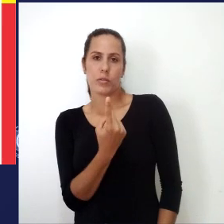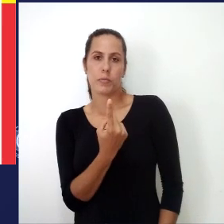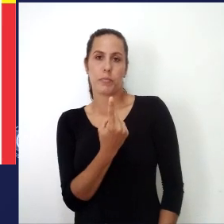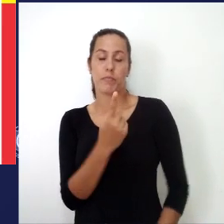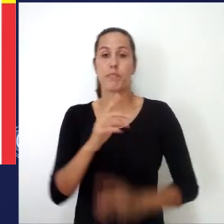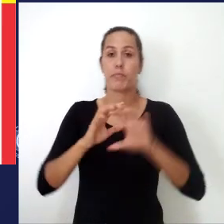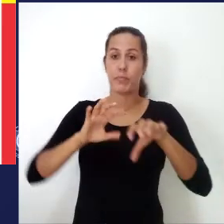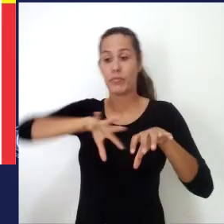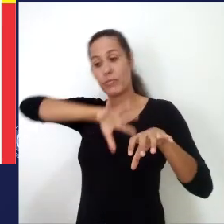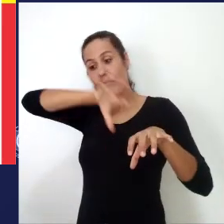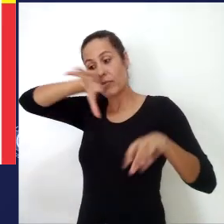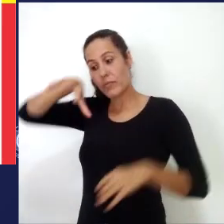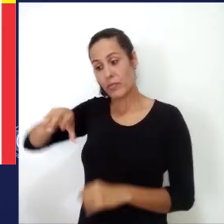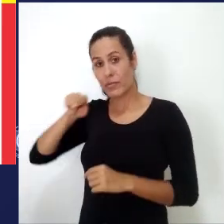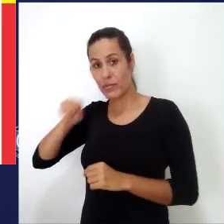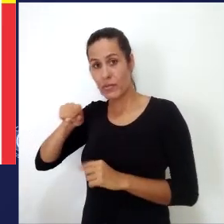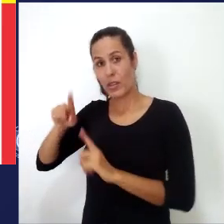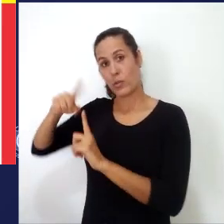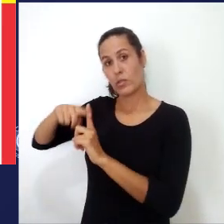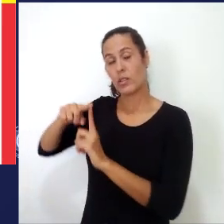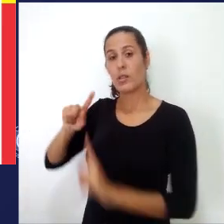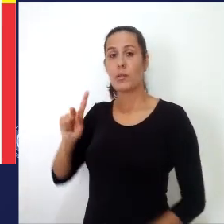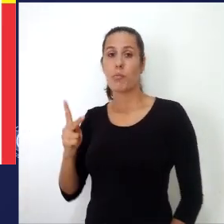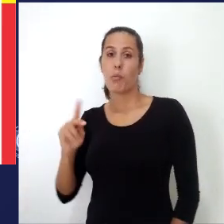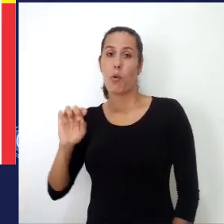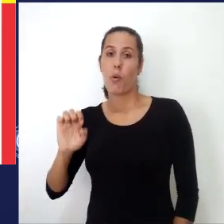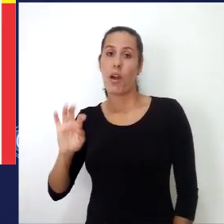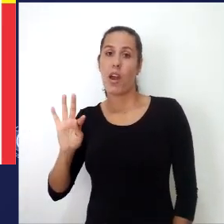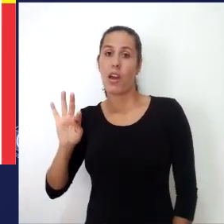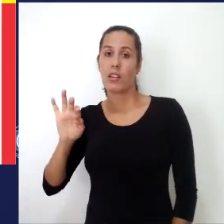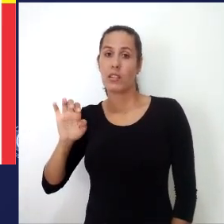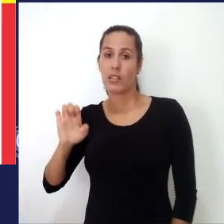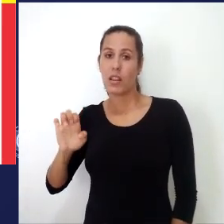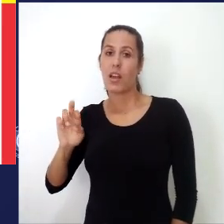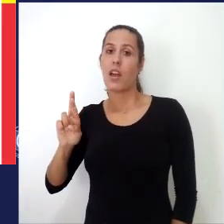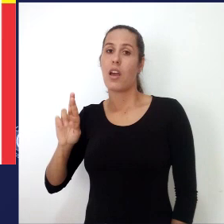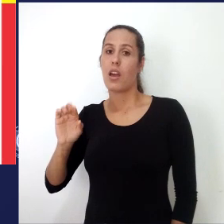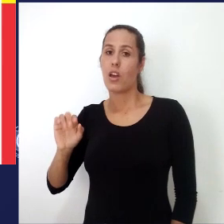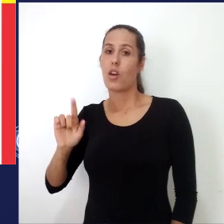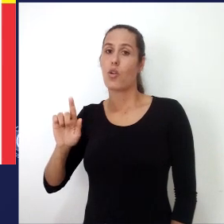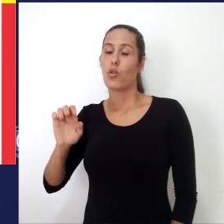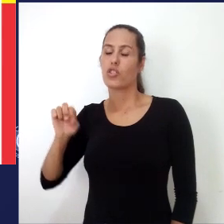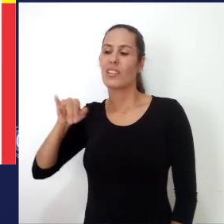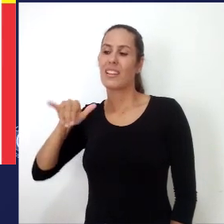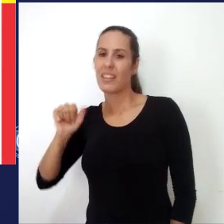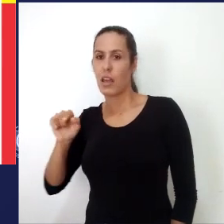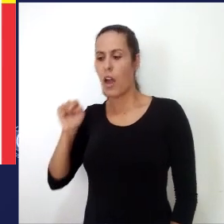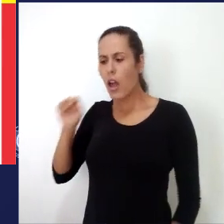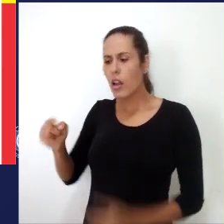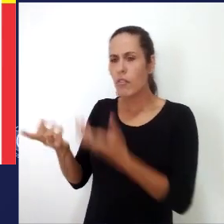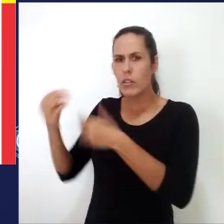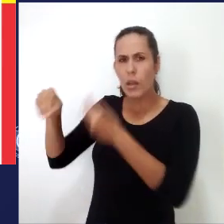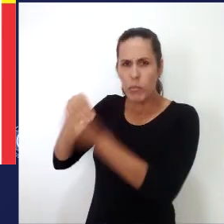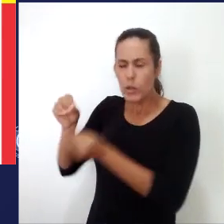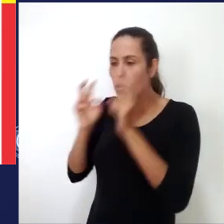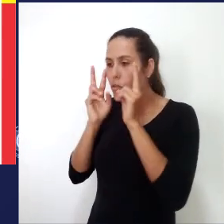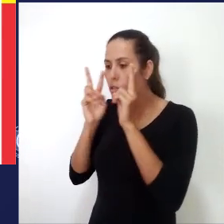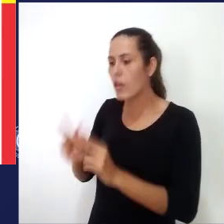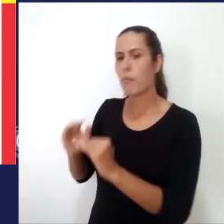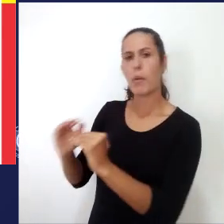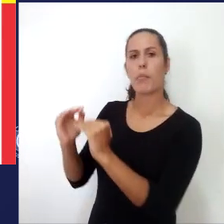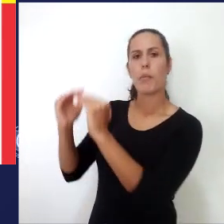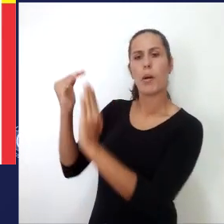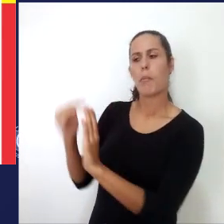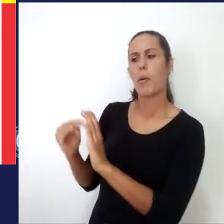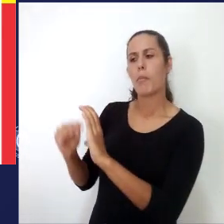fase heterogênea. Na fase heterogênea, você consegue enxergar bem os componentes. E daí, na telinha, dá para